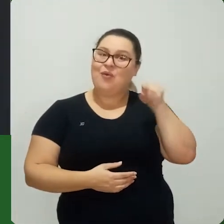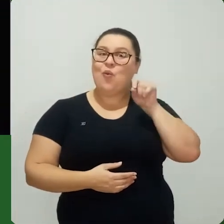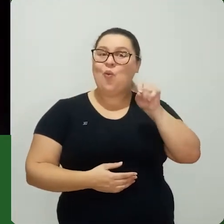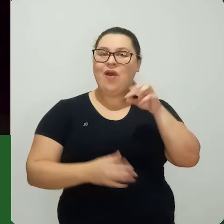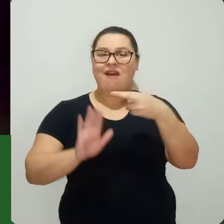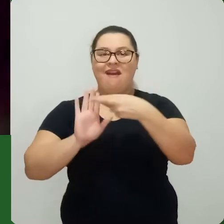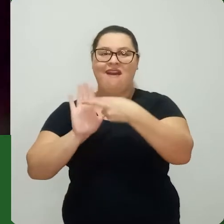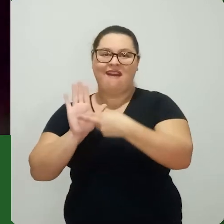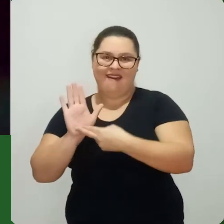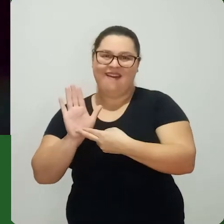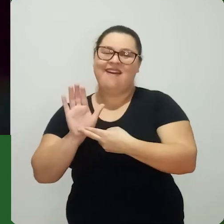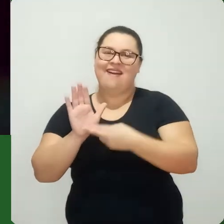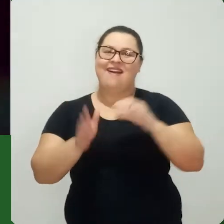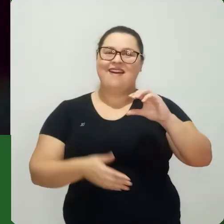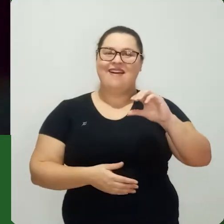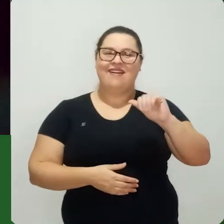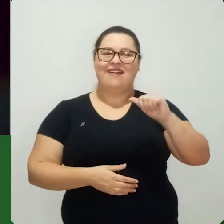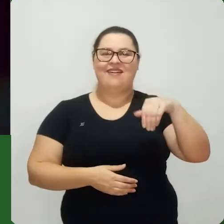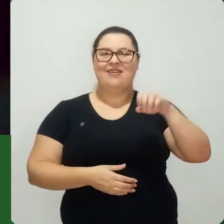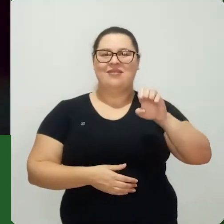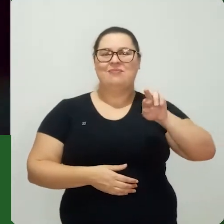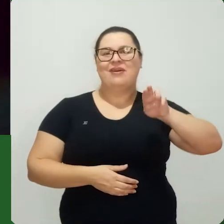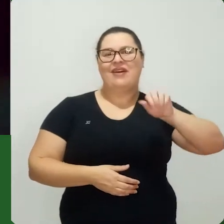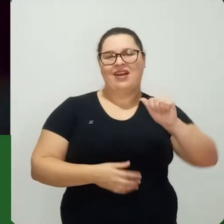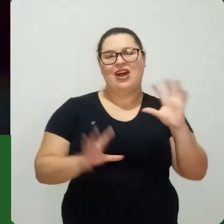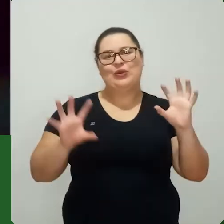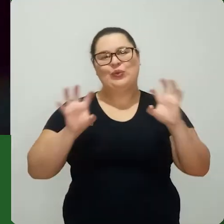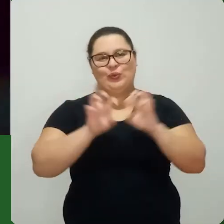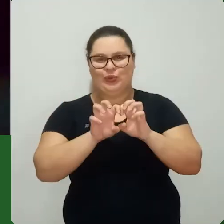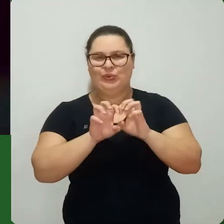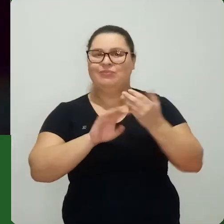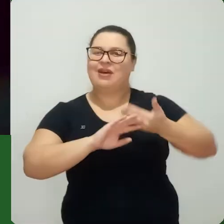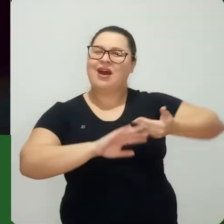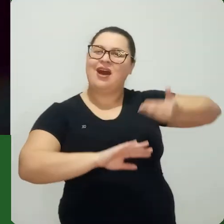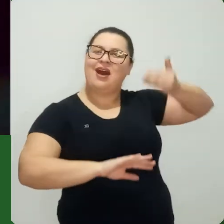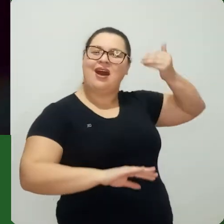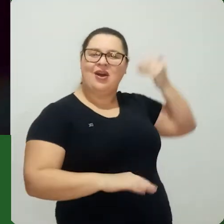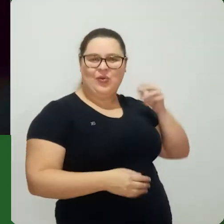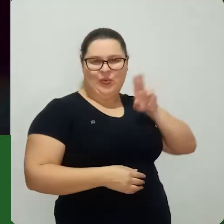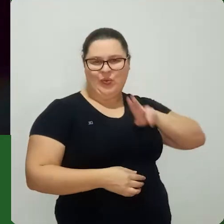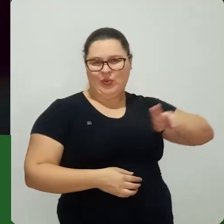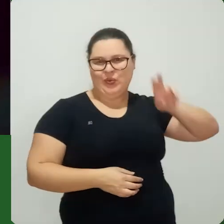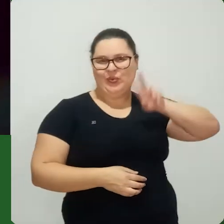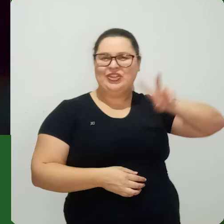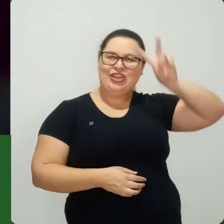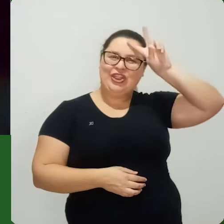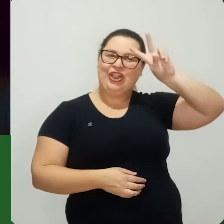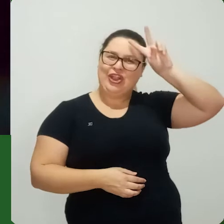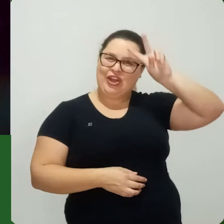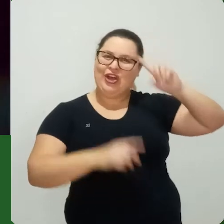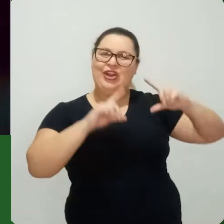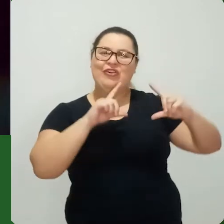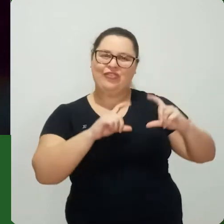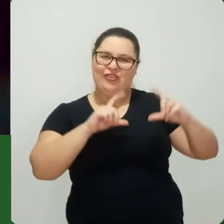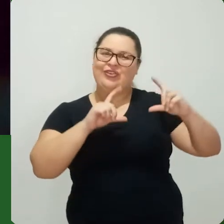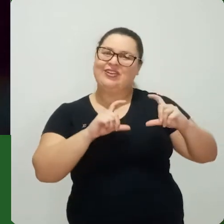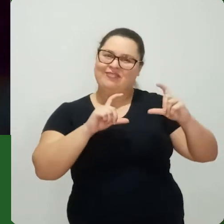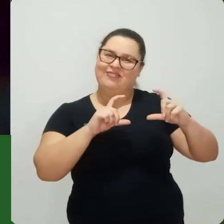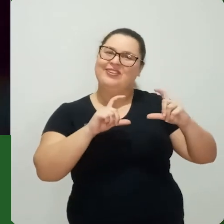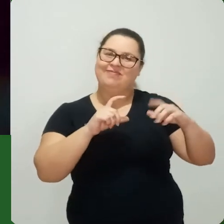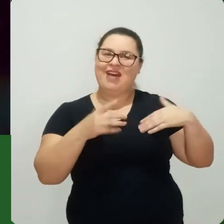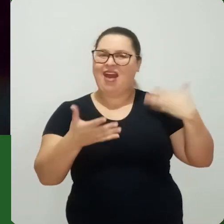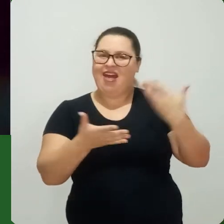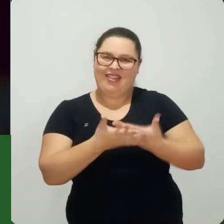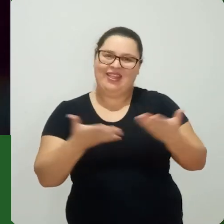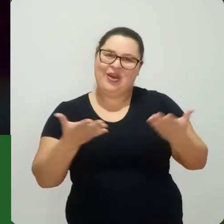muito usado na fotografia todos os dias. Ele é essencial para a fotografia. E foi com esse princípio da câmara escura que lá